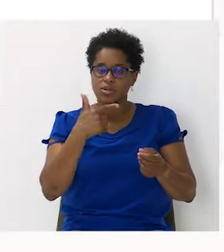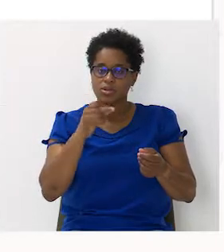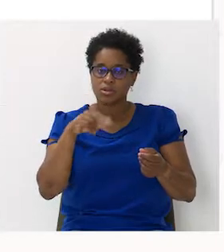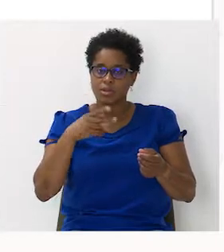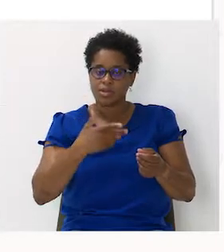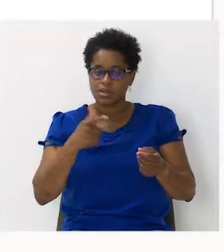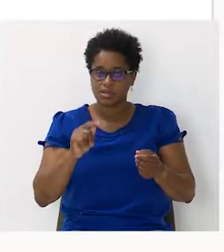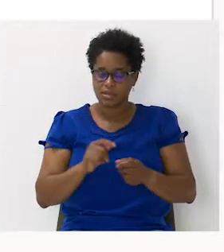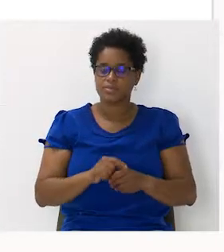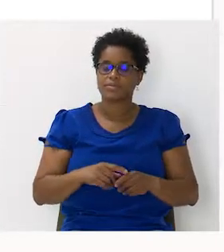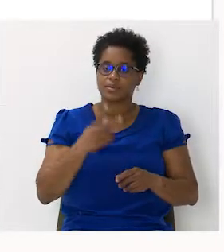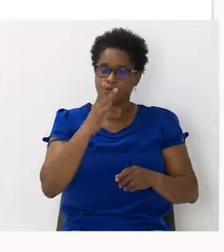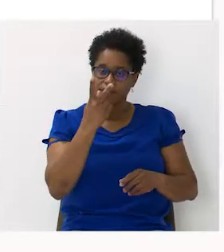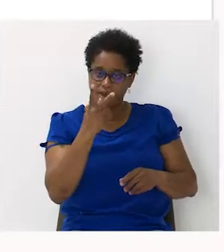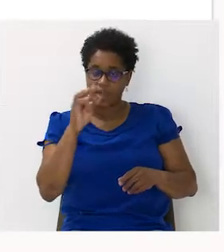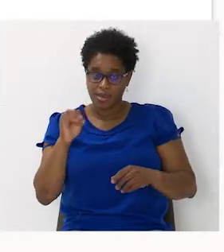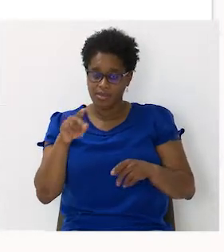VS é o vetor resultante.